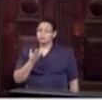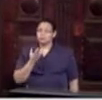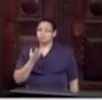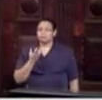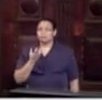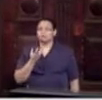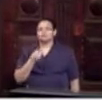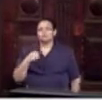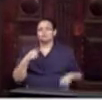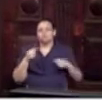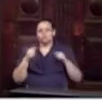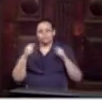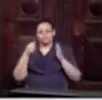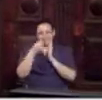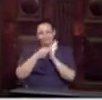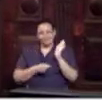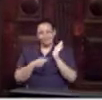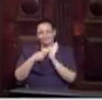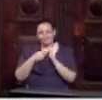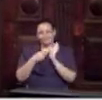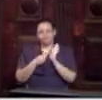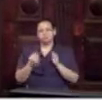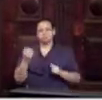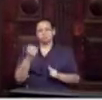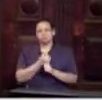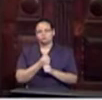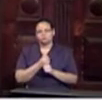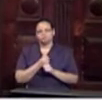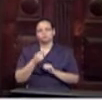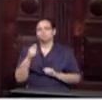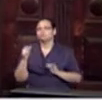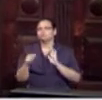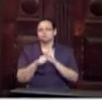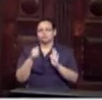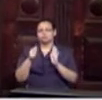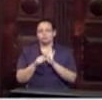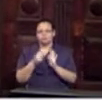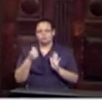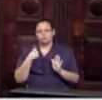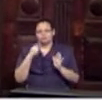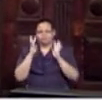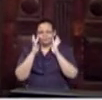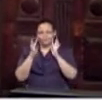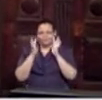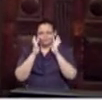em relação ao texto do substitutivo. Primeira coisa que me chamou a atenção,